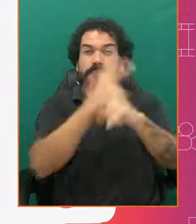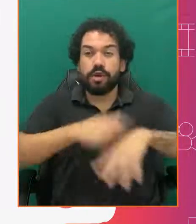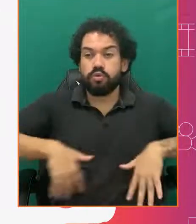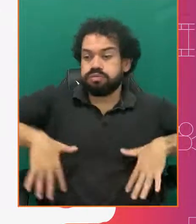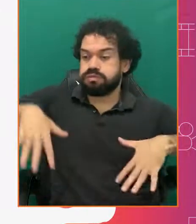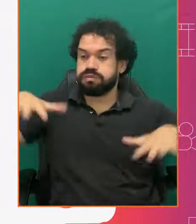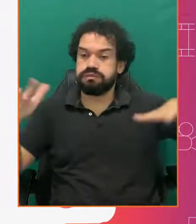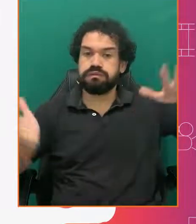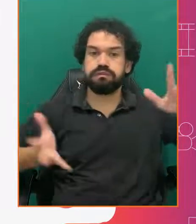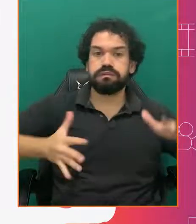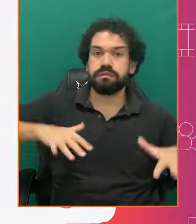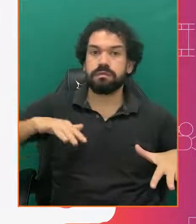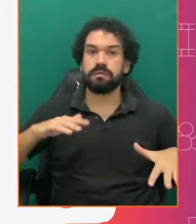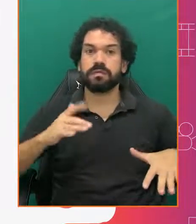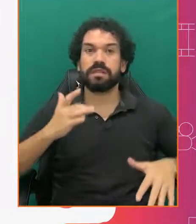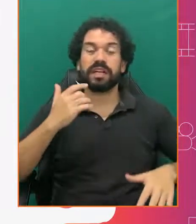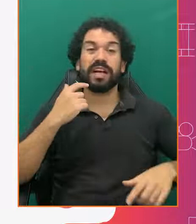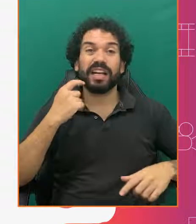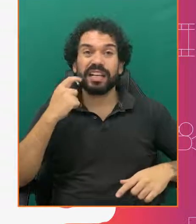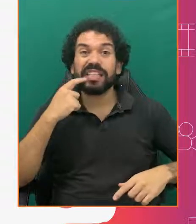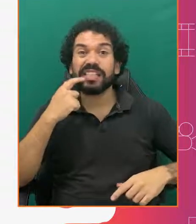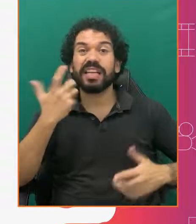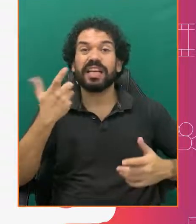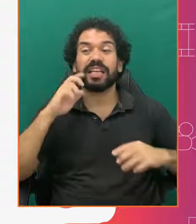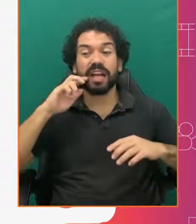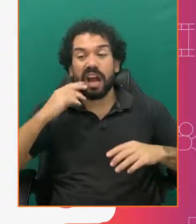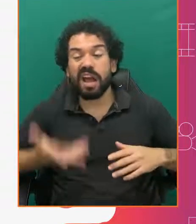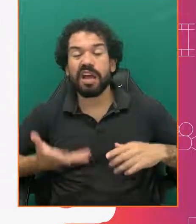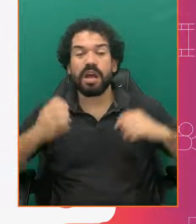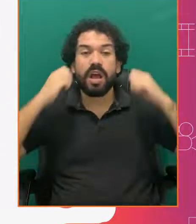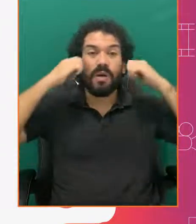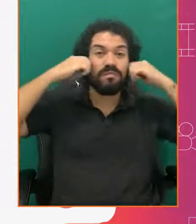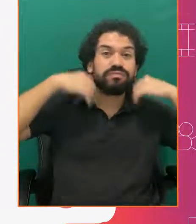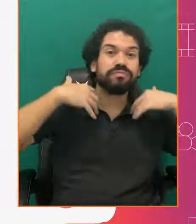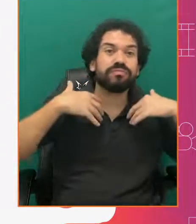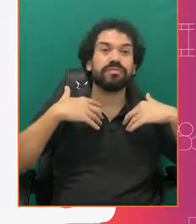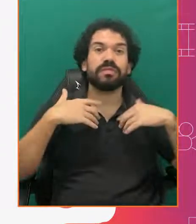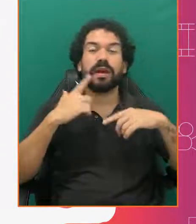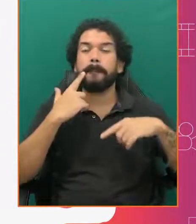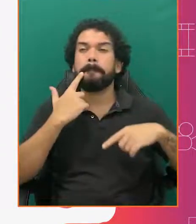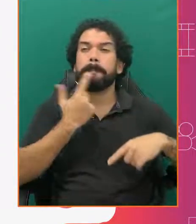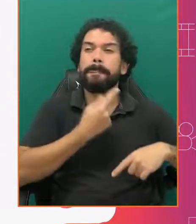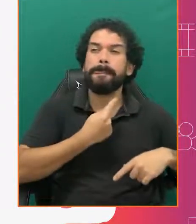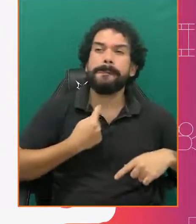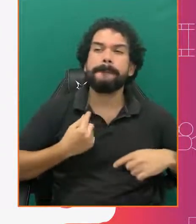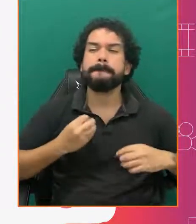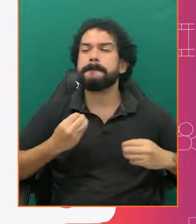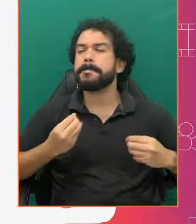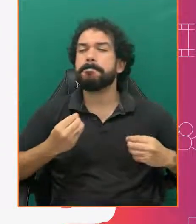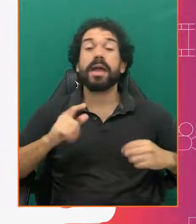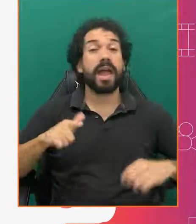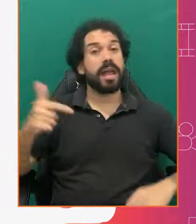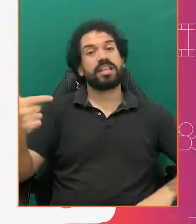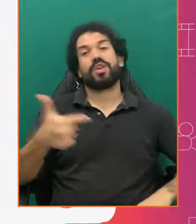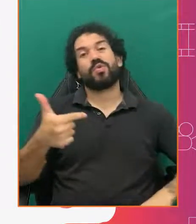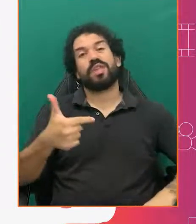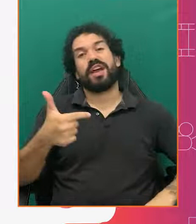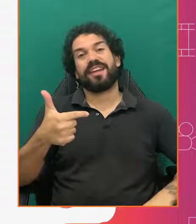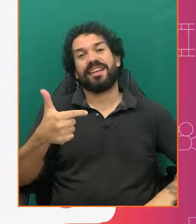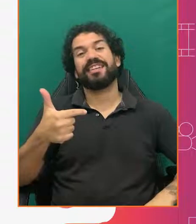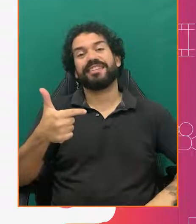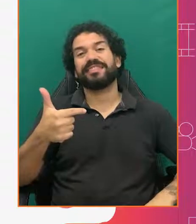ventania, um dente caindo, uma gota de suor, lamber os lábios, tudo isso são ações